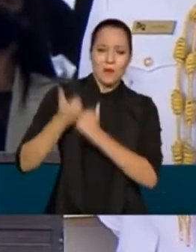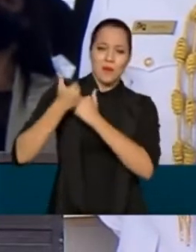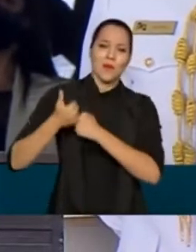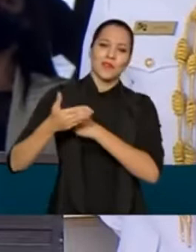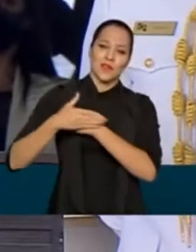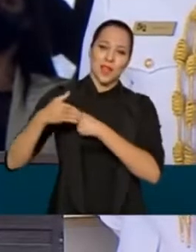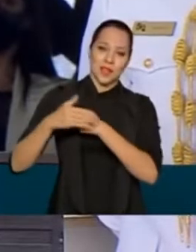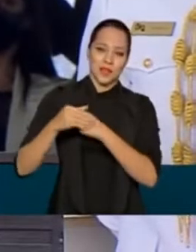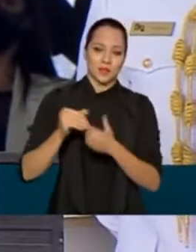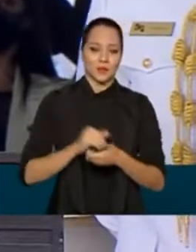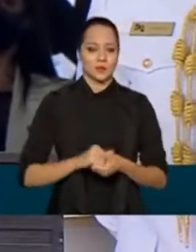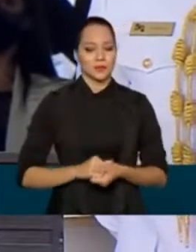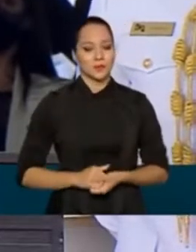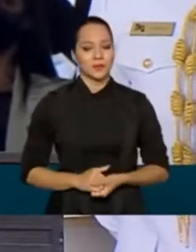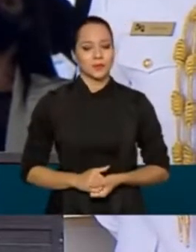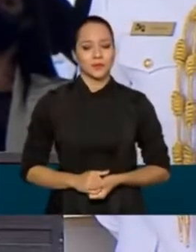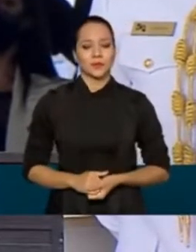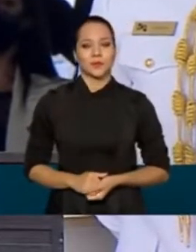carinho.